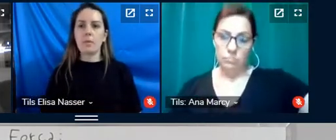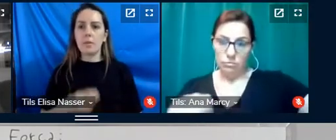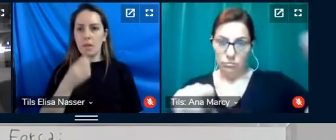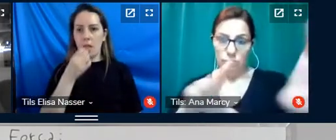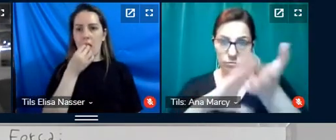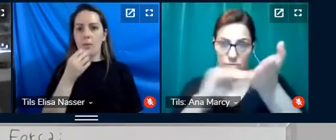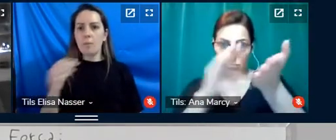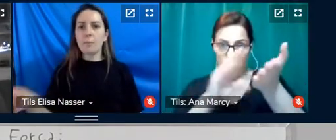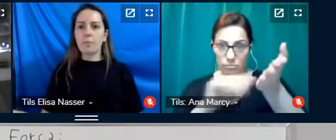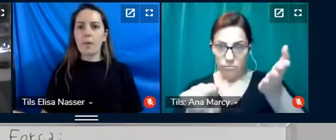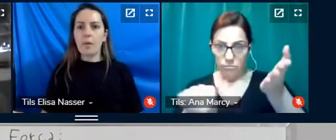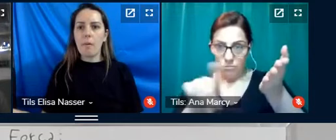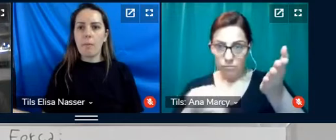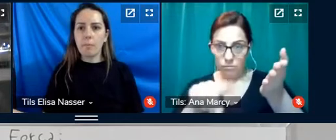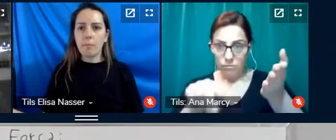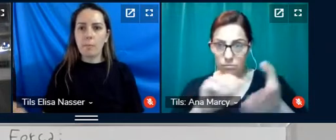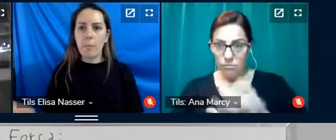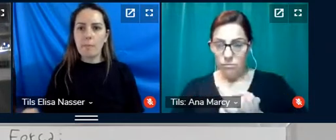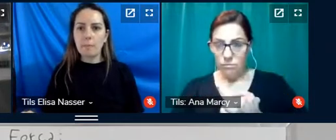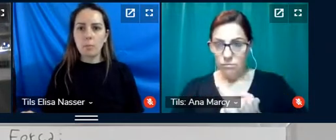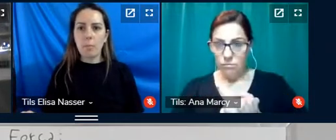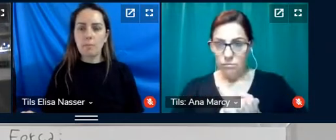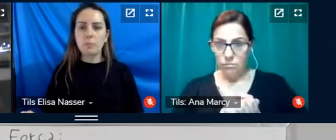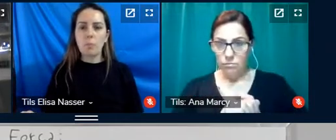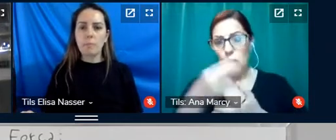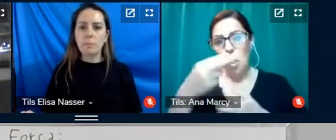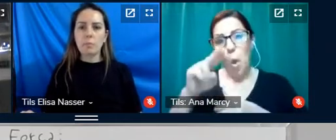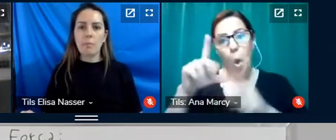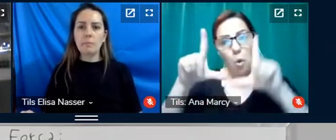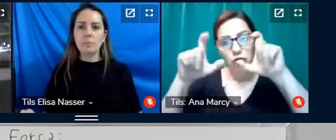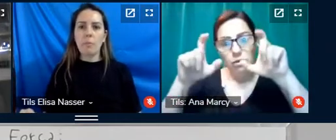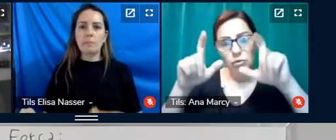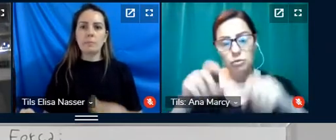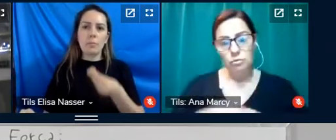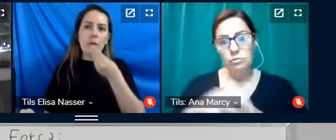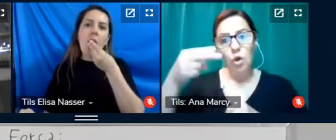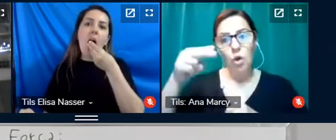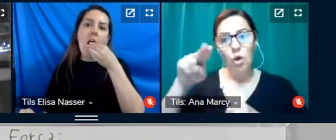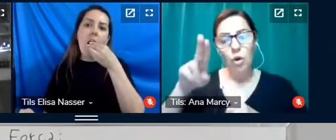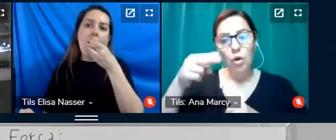Né? Ela tem uma intensidade, ela tem um valor, né?